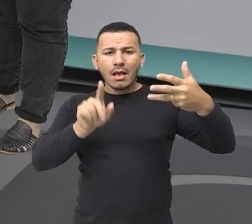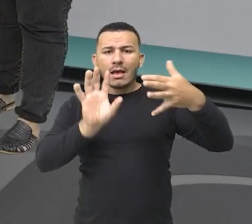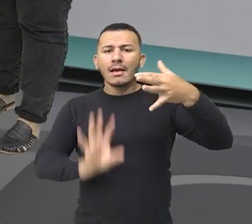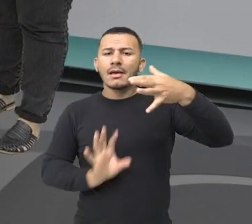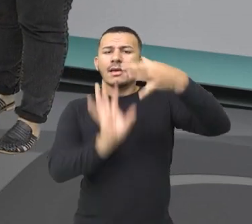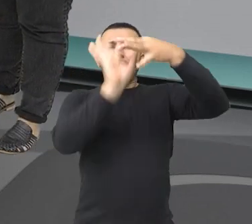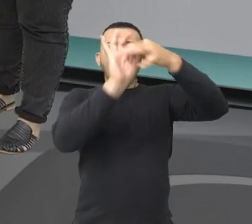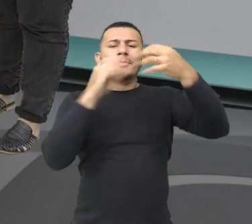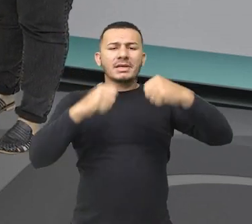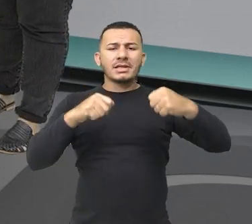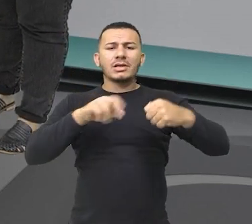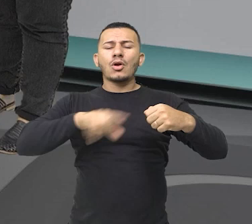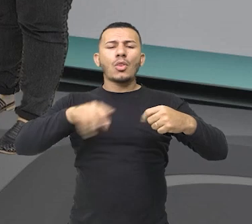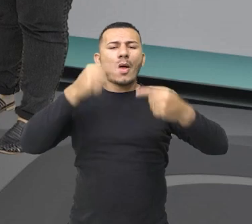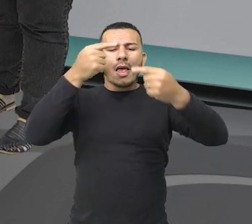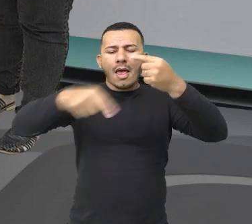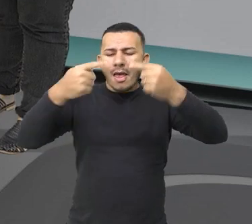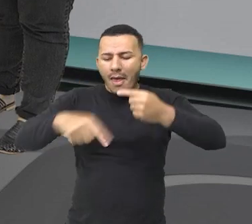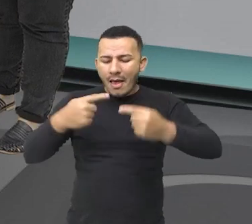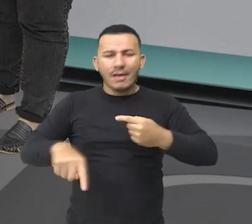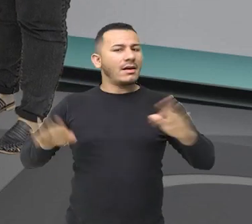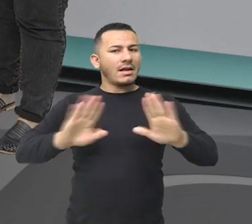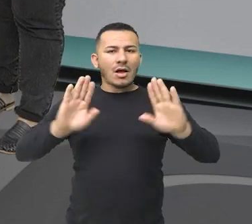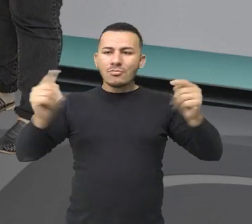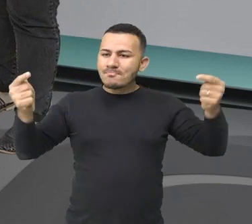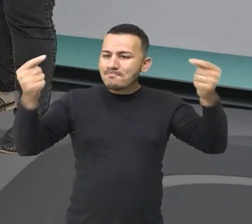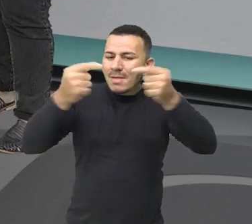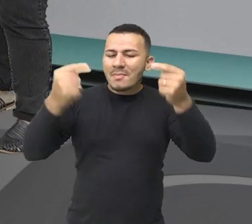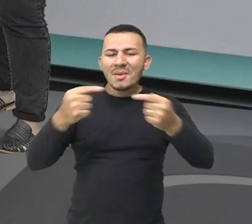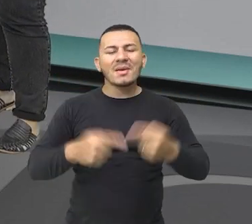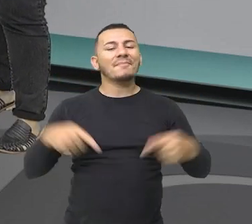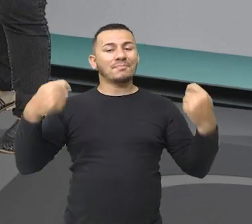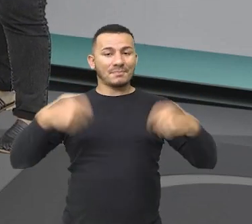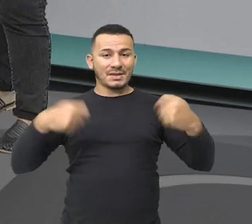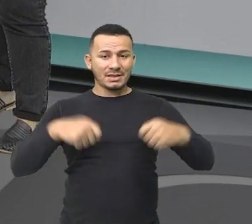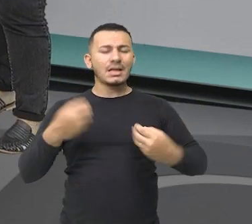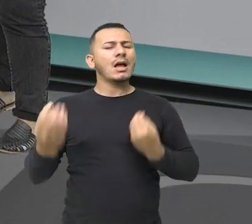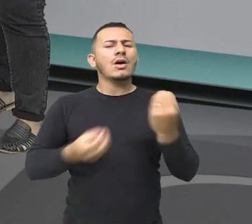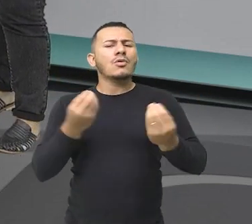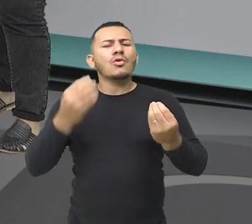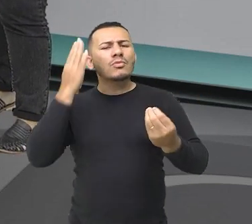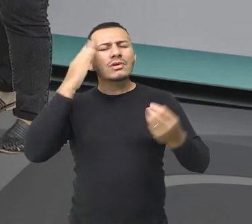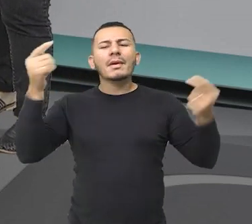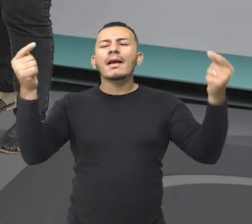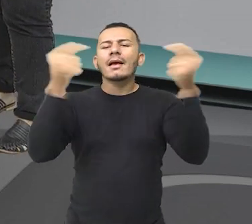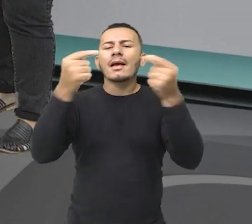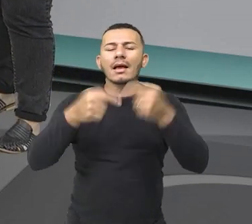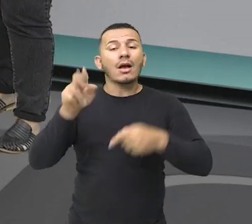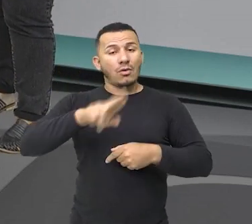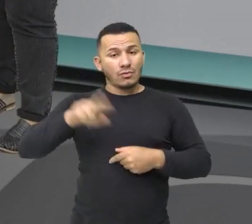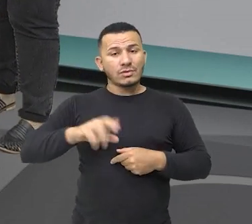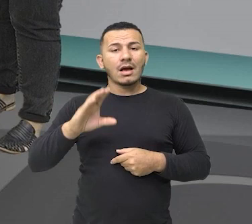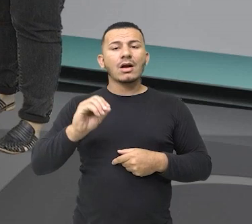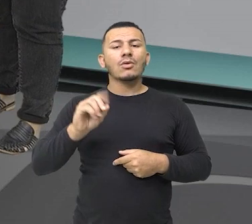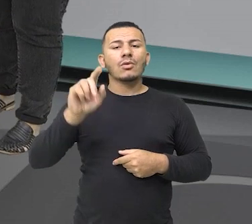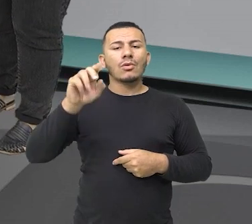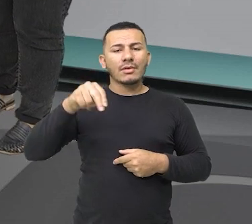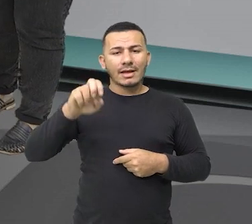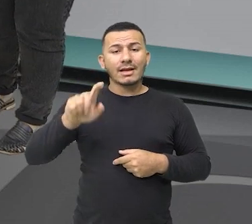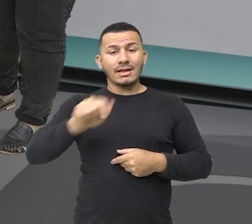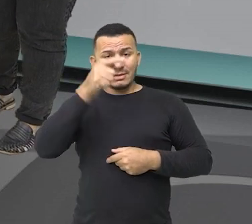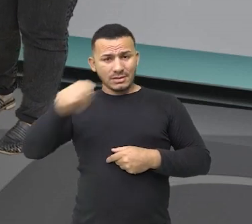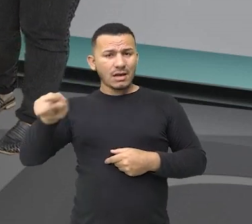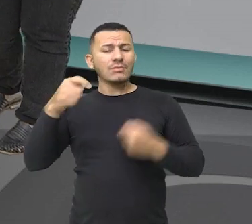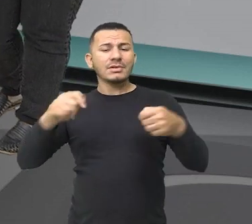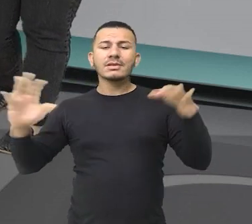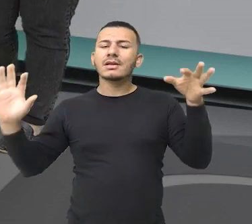elas precisam se juntar. E como é que a gente junta? Pelas conexões. Então vamos começar a empregar, vamos fazer esse esforço